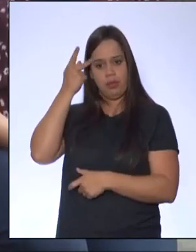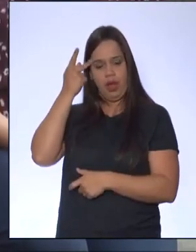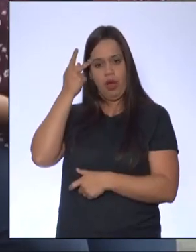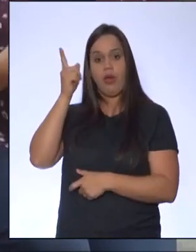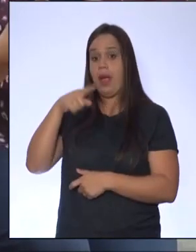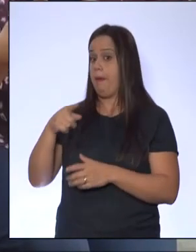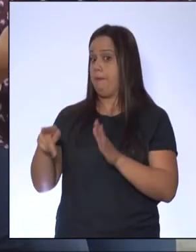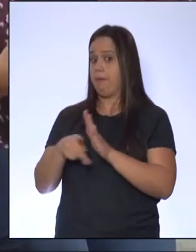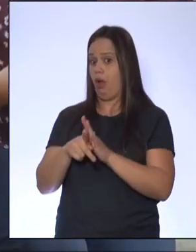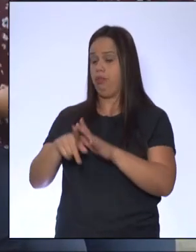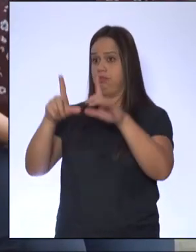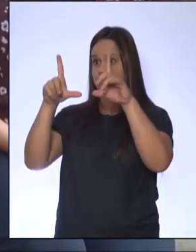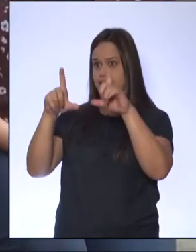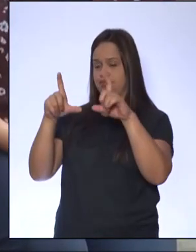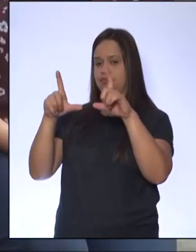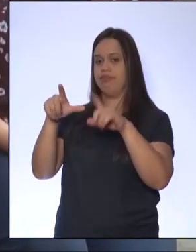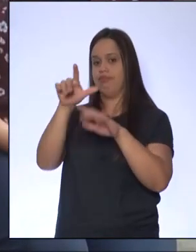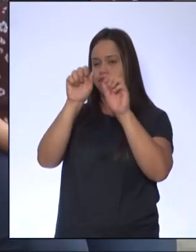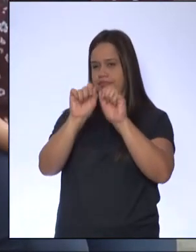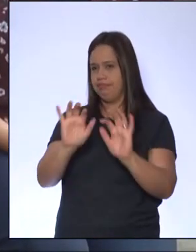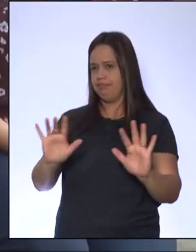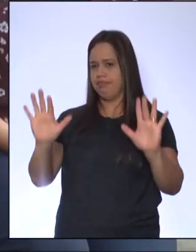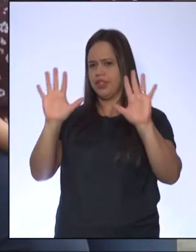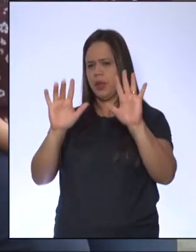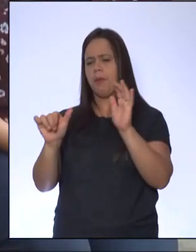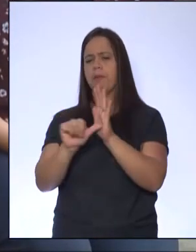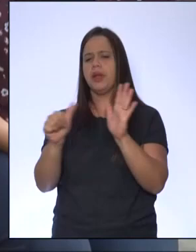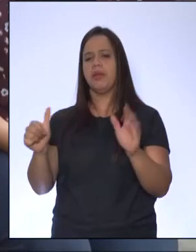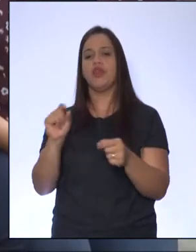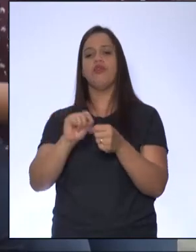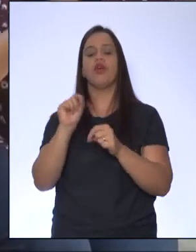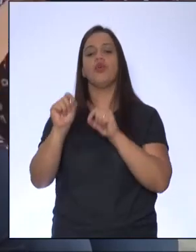paisagem. O que nós fazemos primeiro, então?